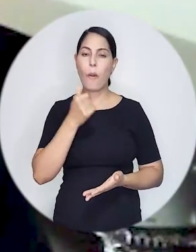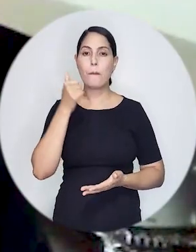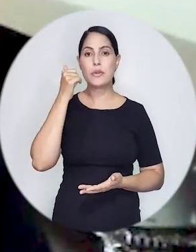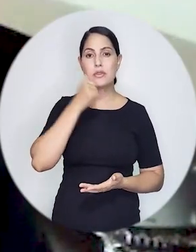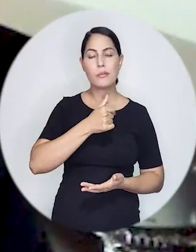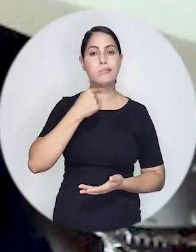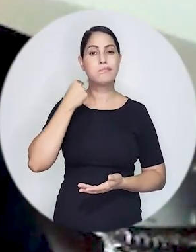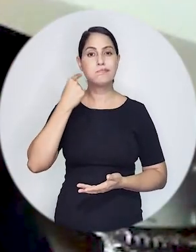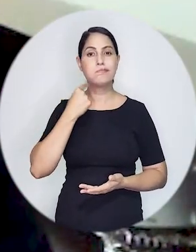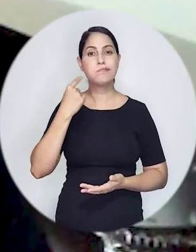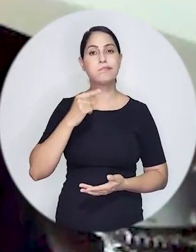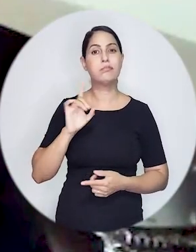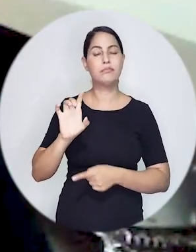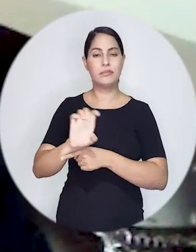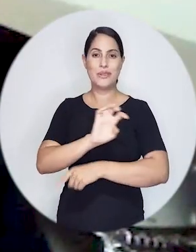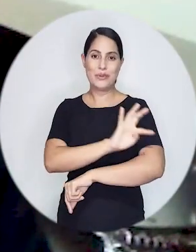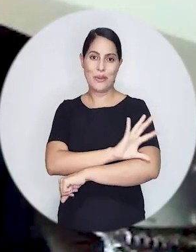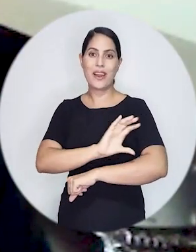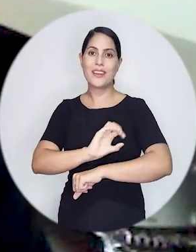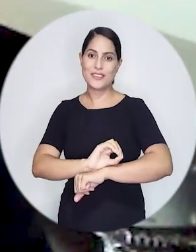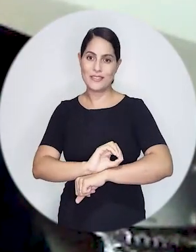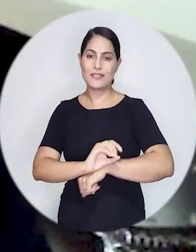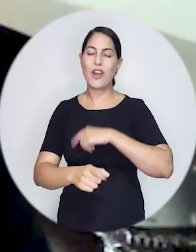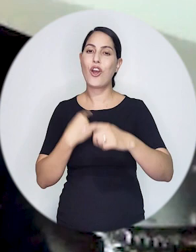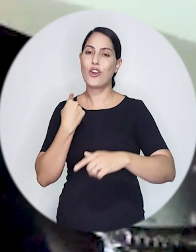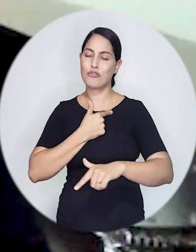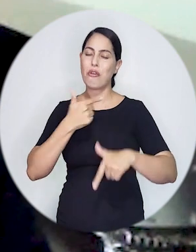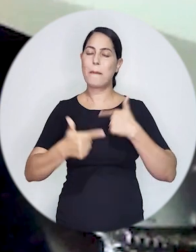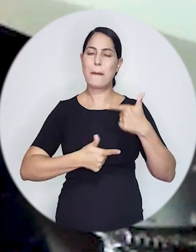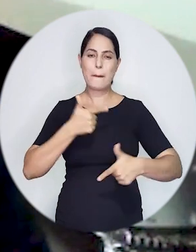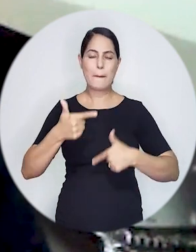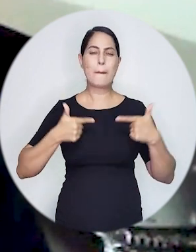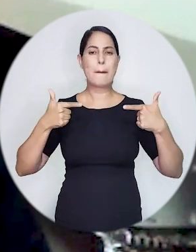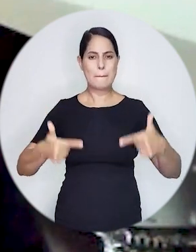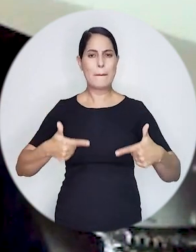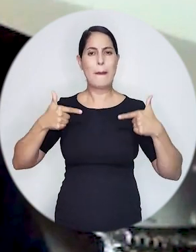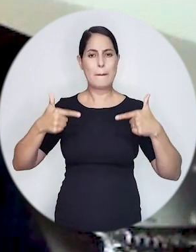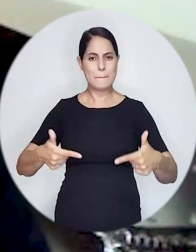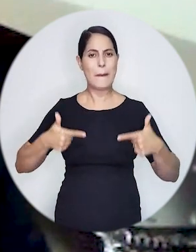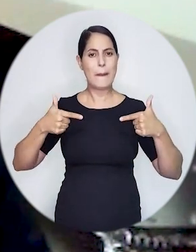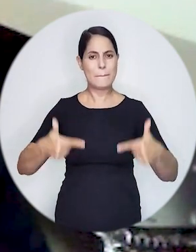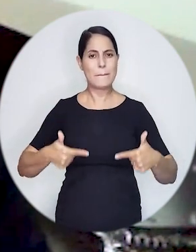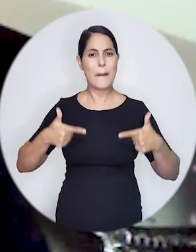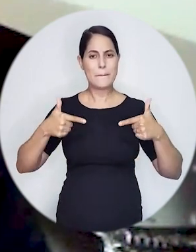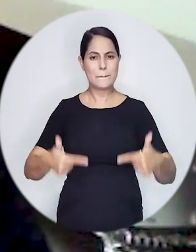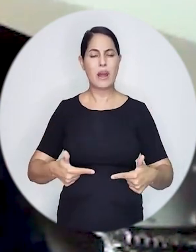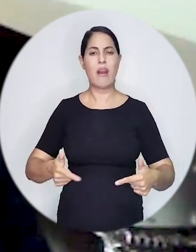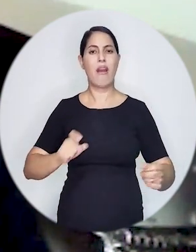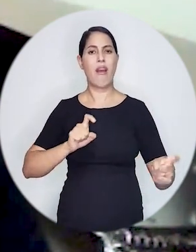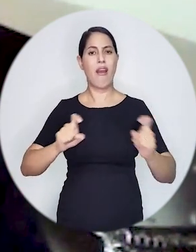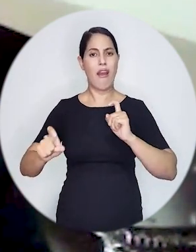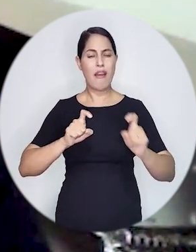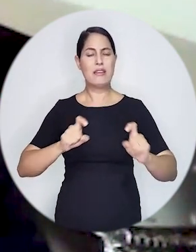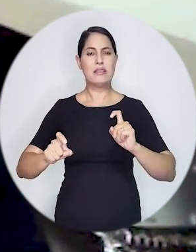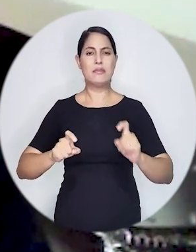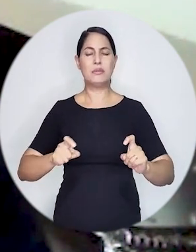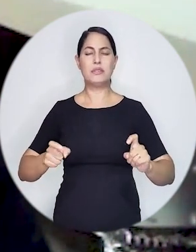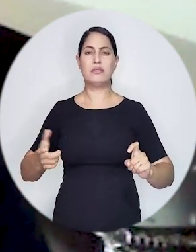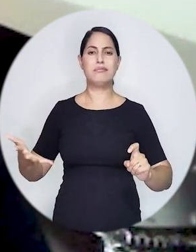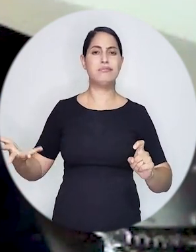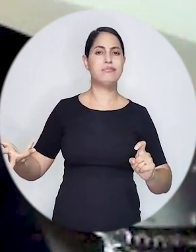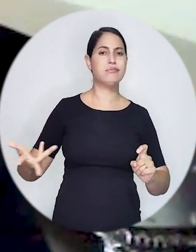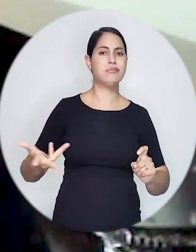mil inscritos dentre advogados e advogadas tocantinenses. Estamos com um trabalho muito forte em defesa